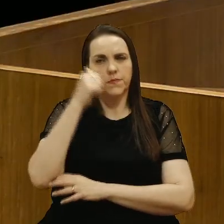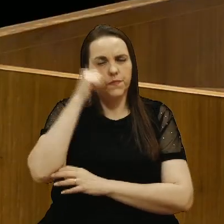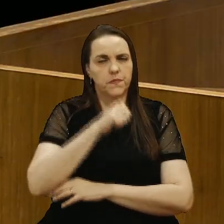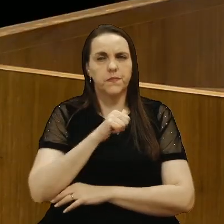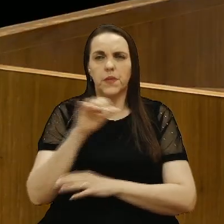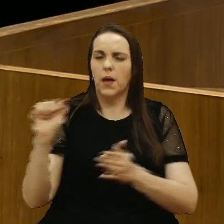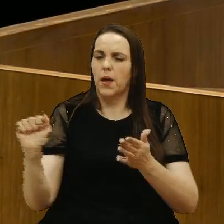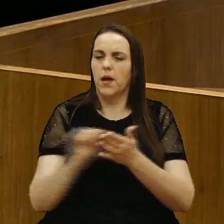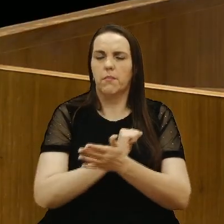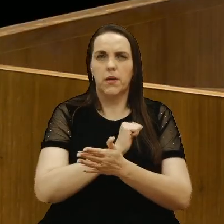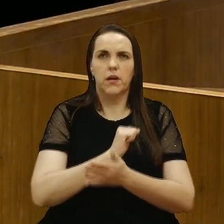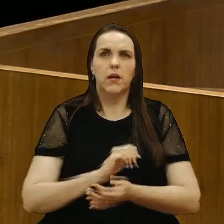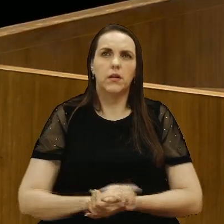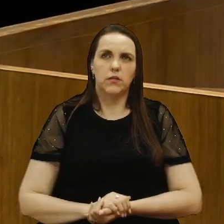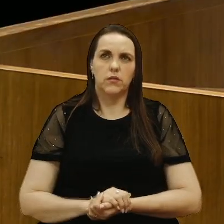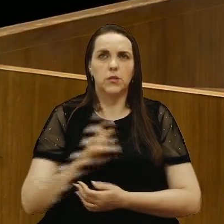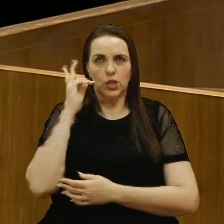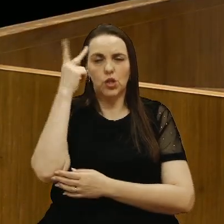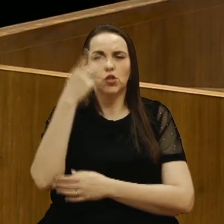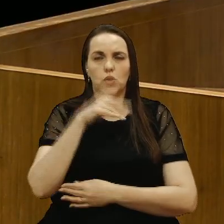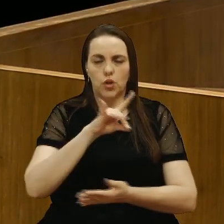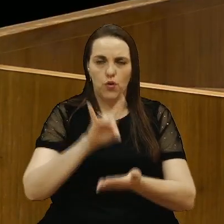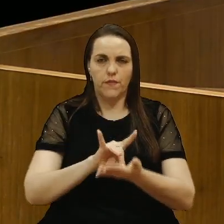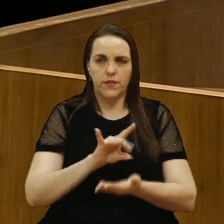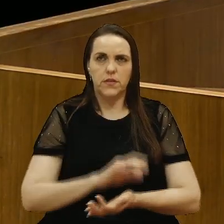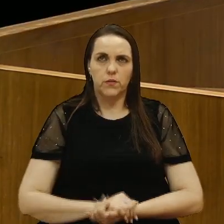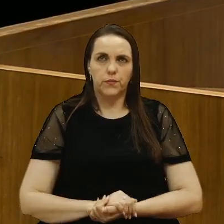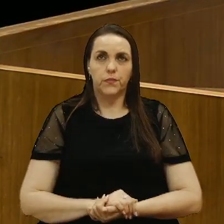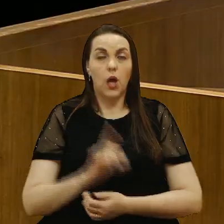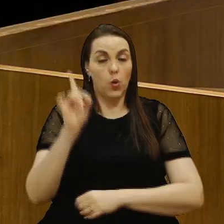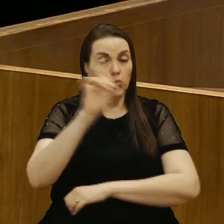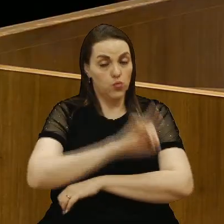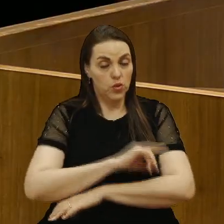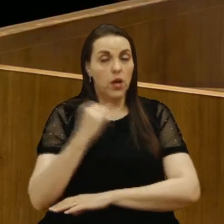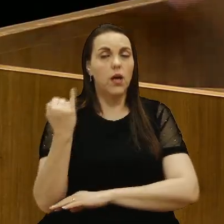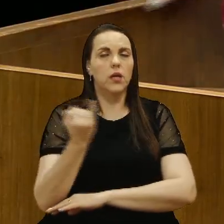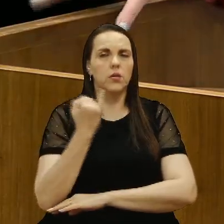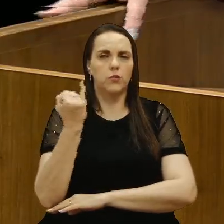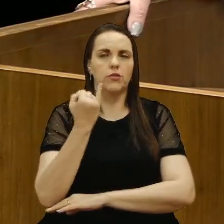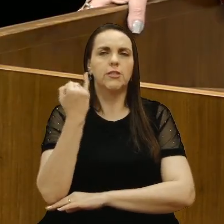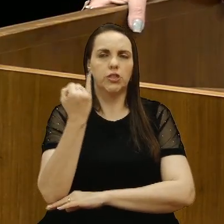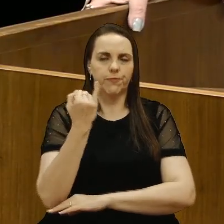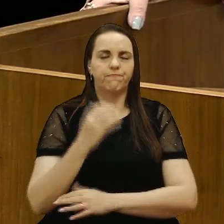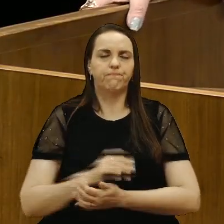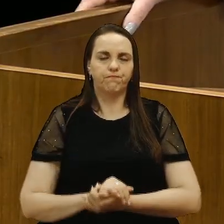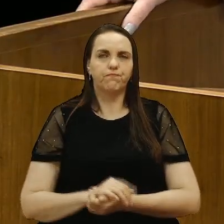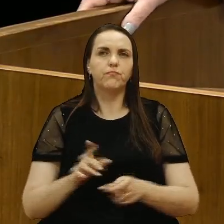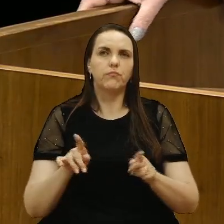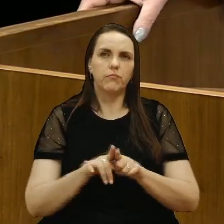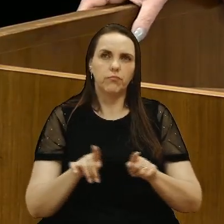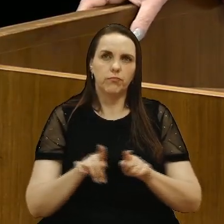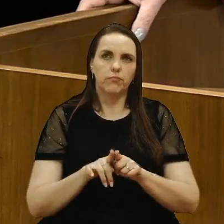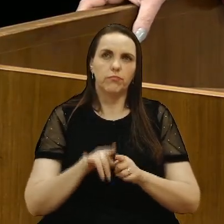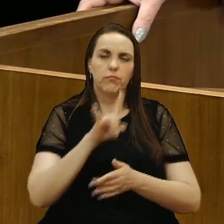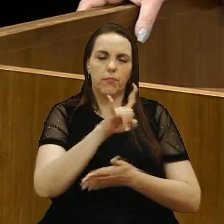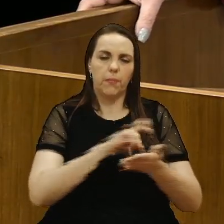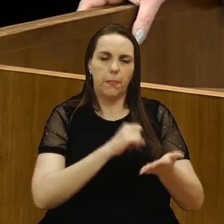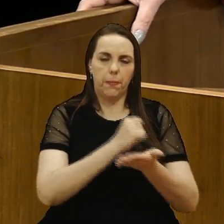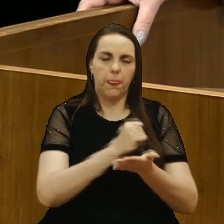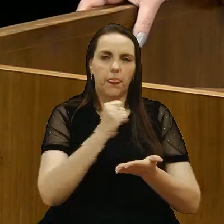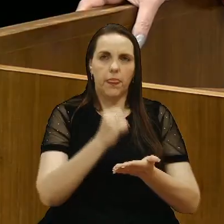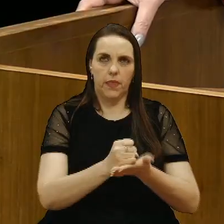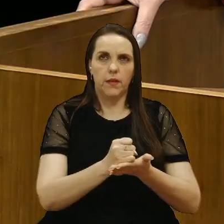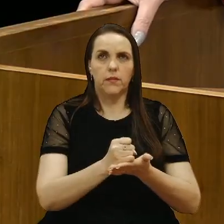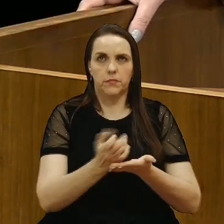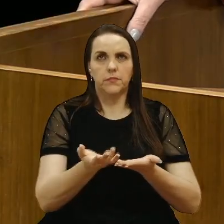apagados, né, da história oficial. Então, é um dia importante. Também protocolamos casualmente,